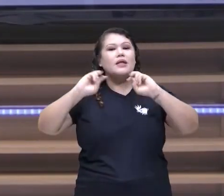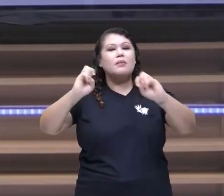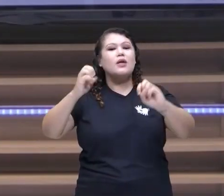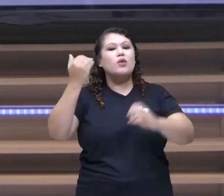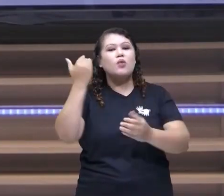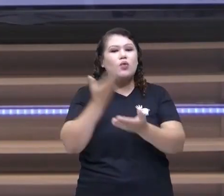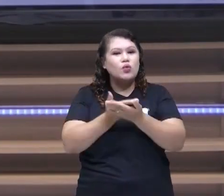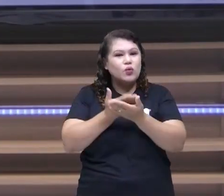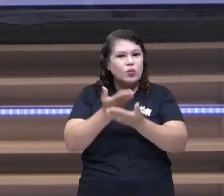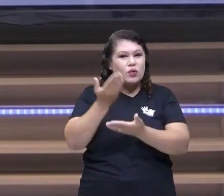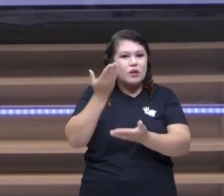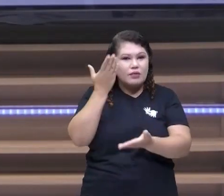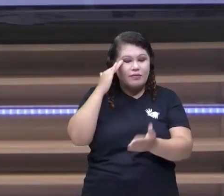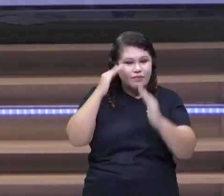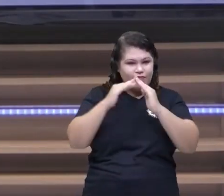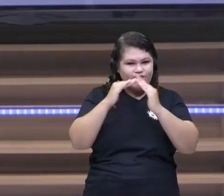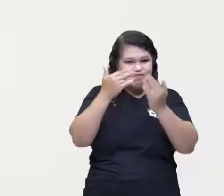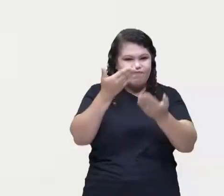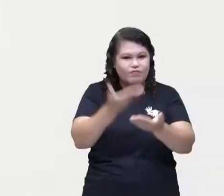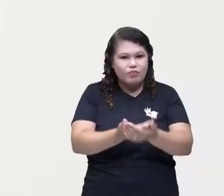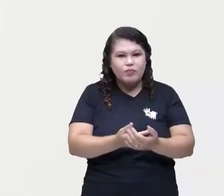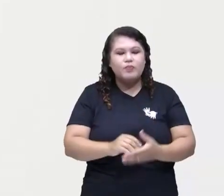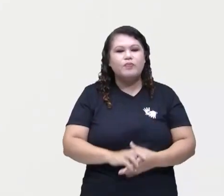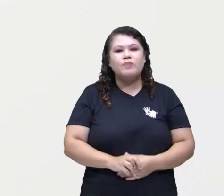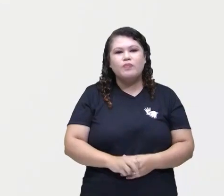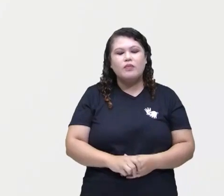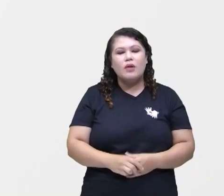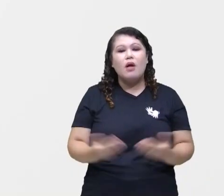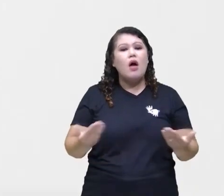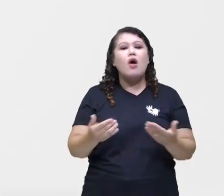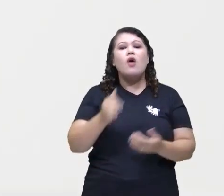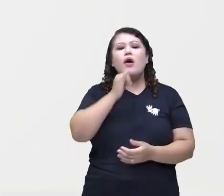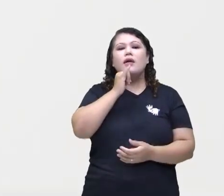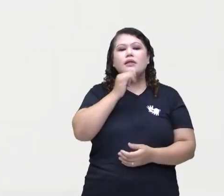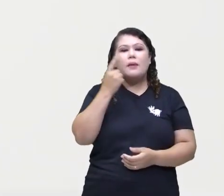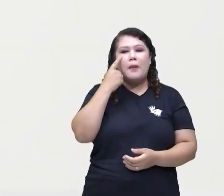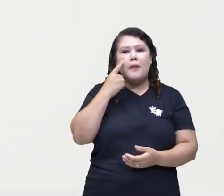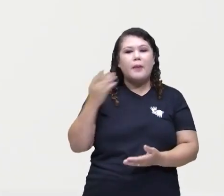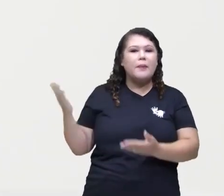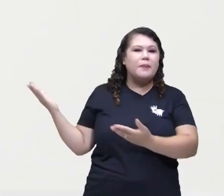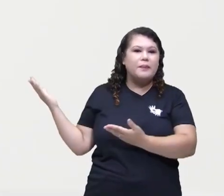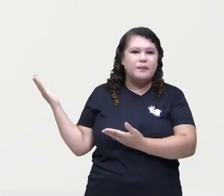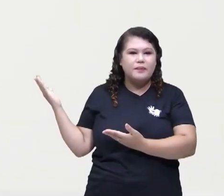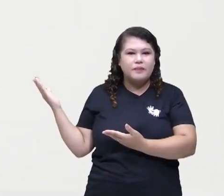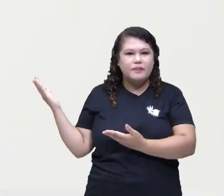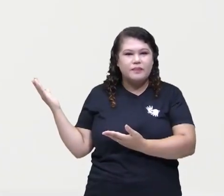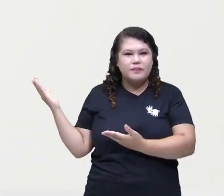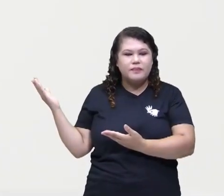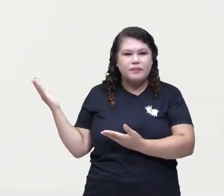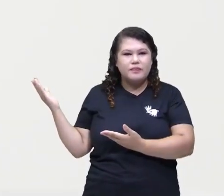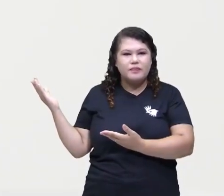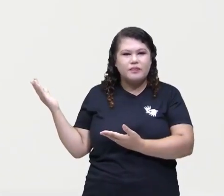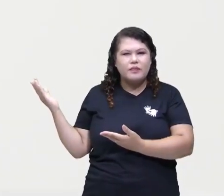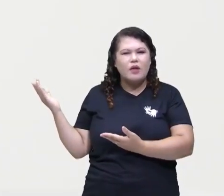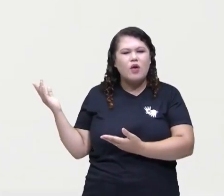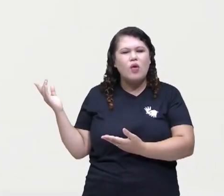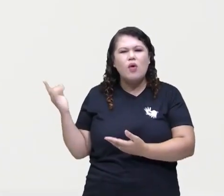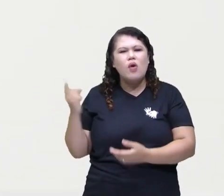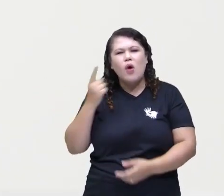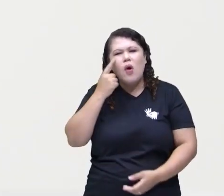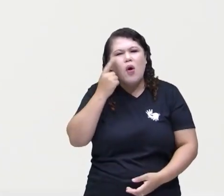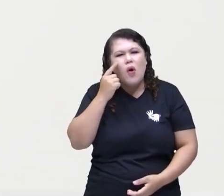entenderam, não é mesmo? Então vamos lá para o nosso exemplo. Olha só, o que ele está fazendo aqui no primeiro